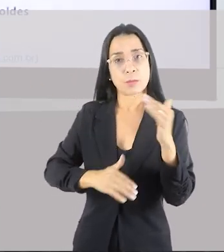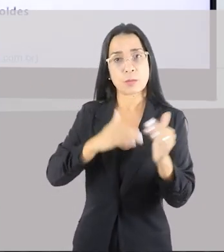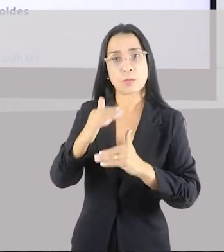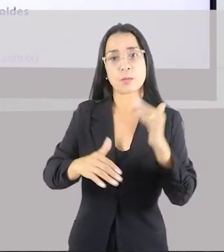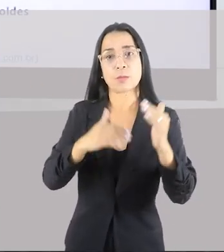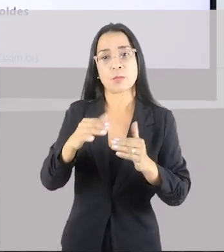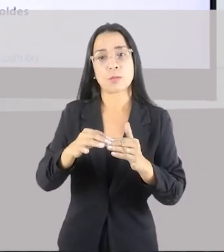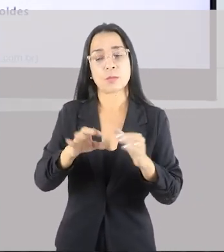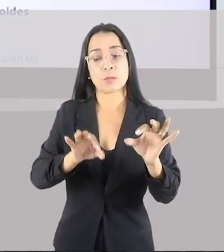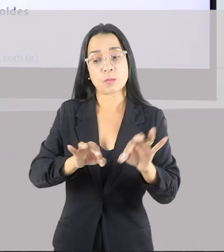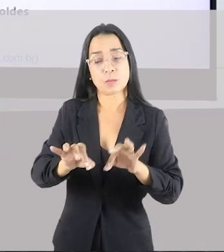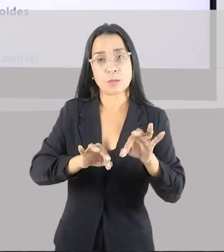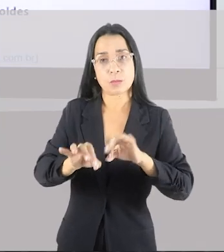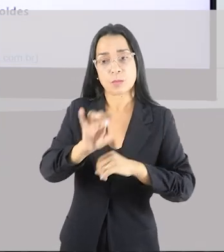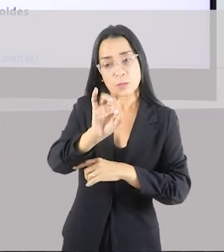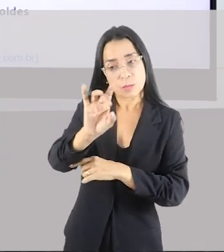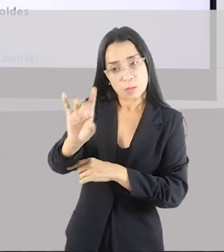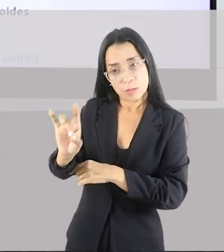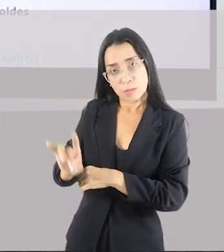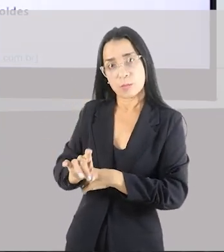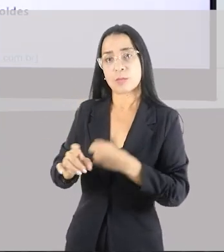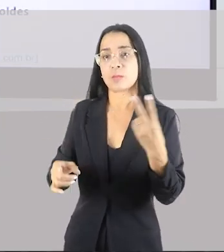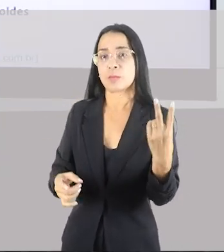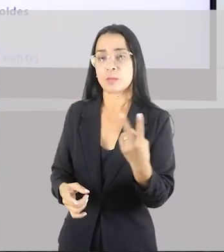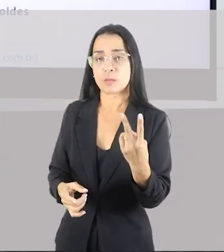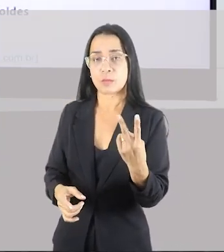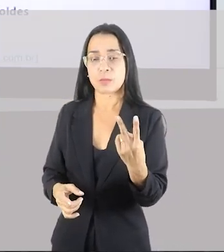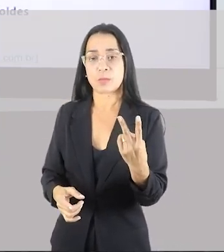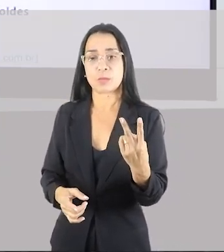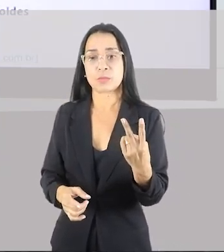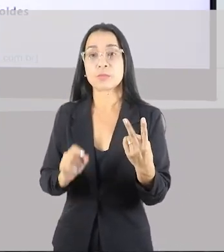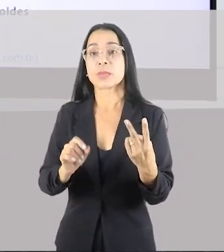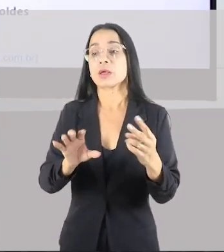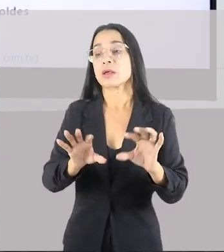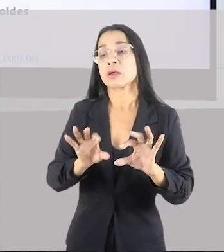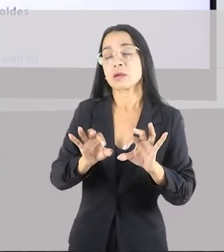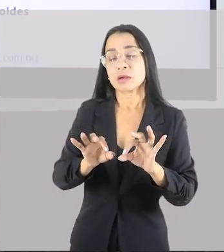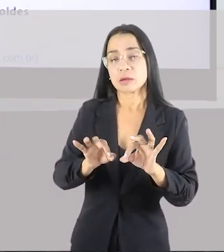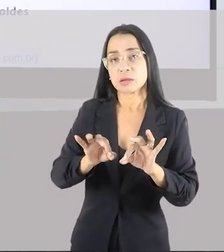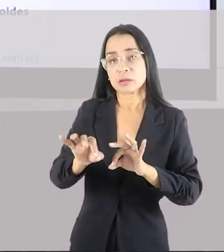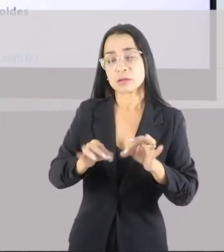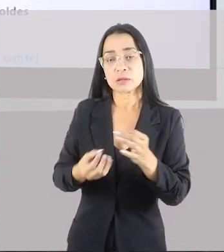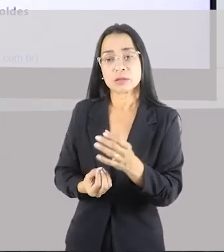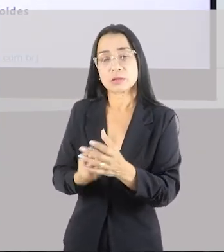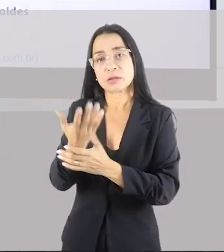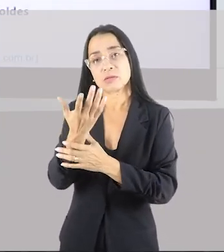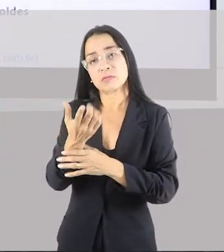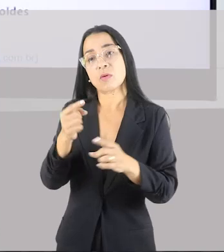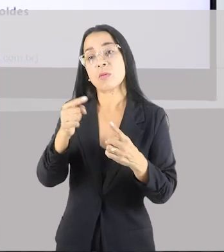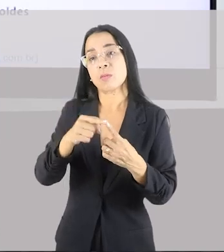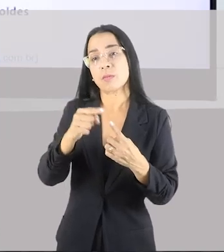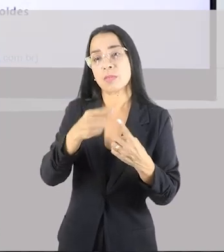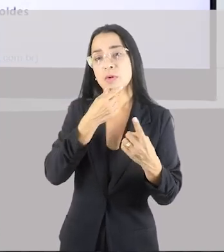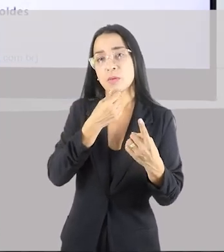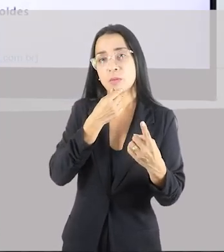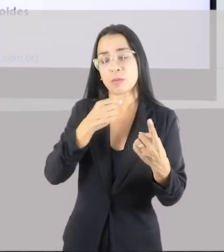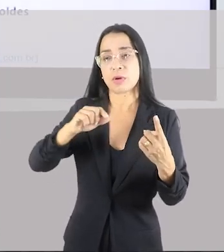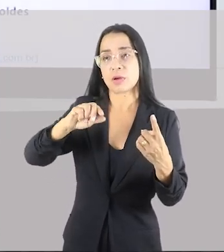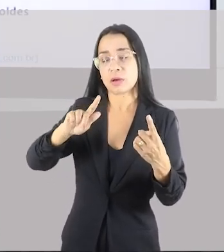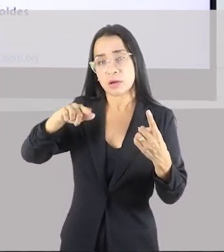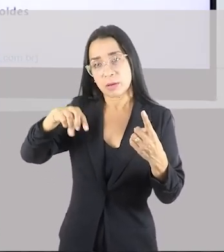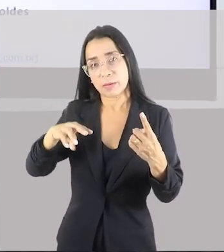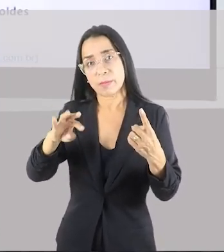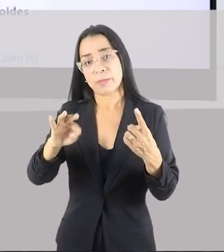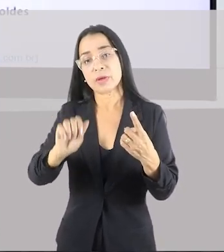de formação para cada um deles dois. Então, para se formar o gameta masculino, que você já conhece, que